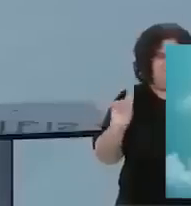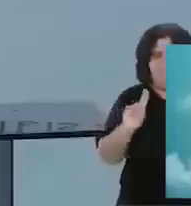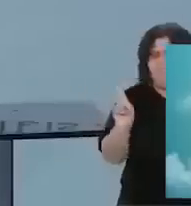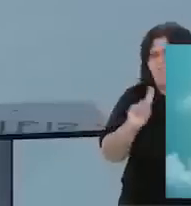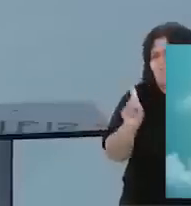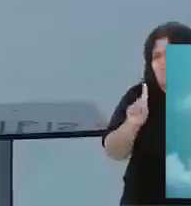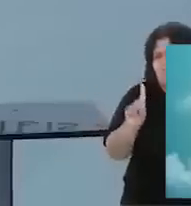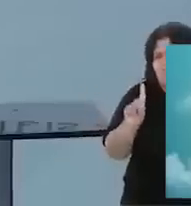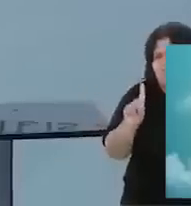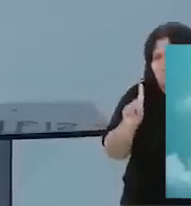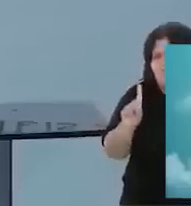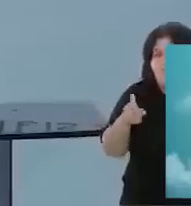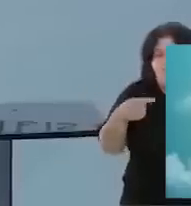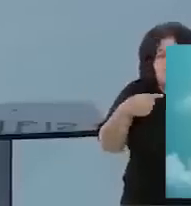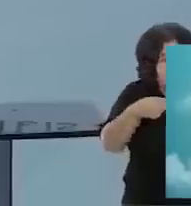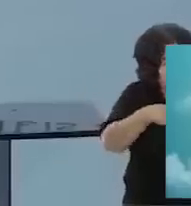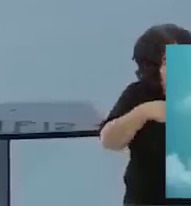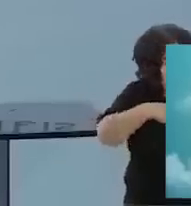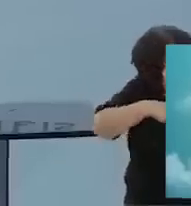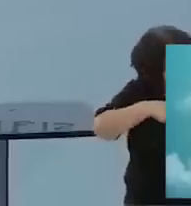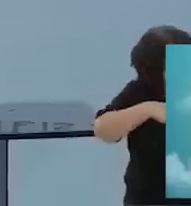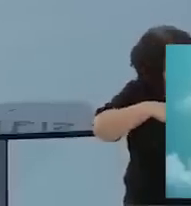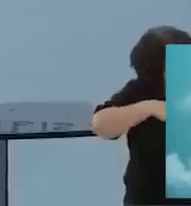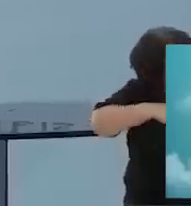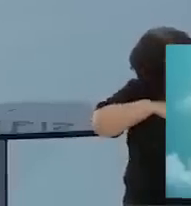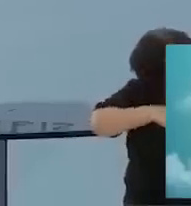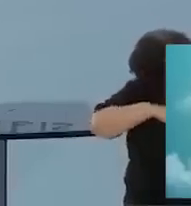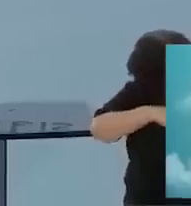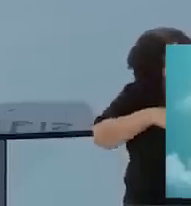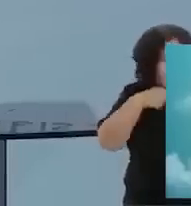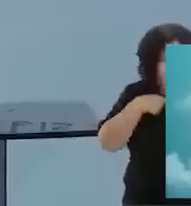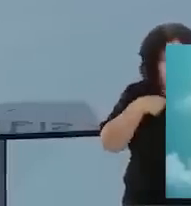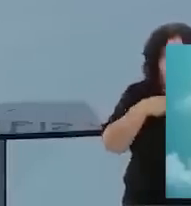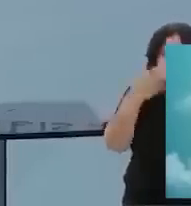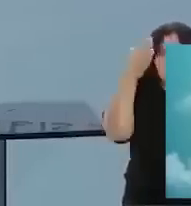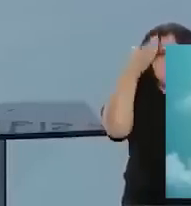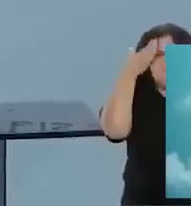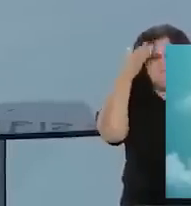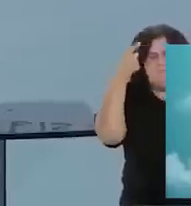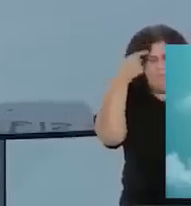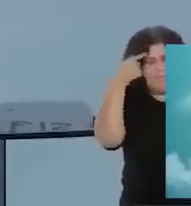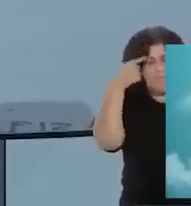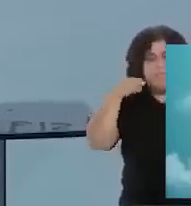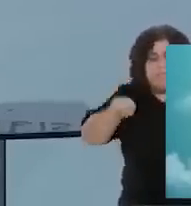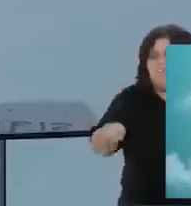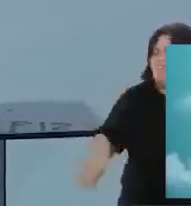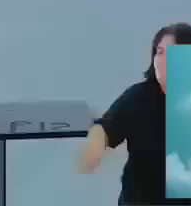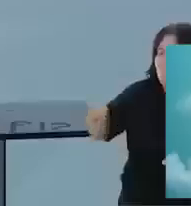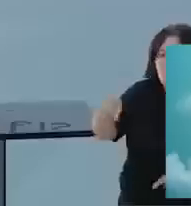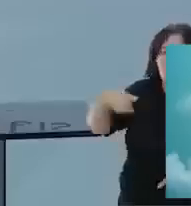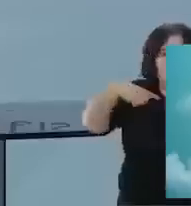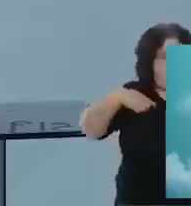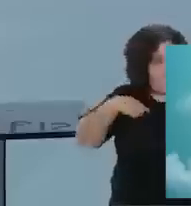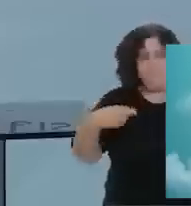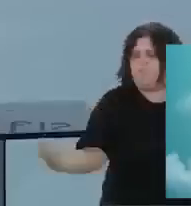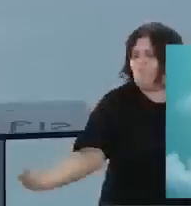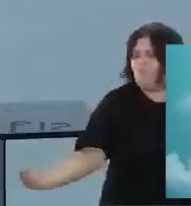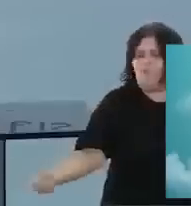guarda alguma coisa no coração, ou às vezes até assume o papel de Deus para julgar foro íntimo e começa a julgar.